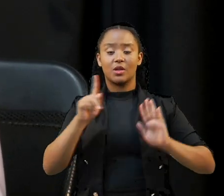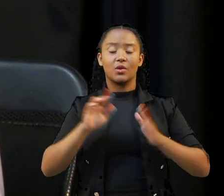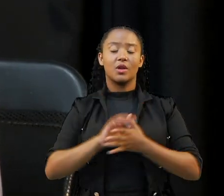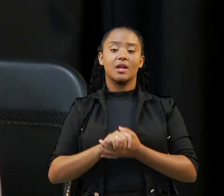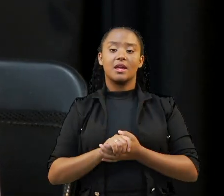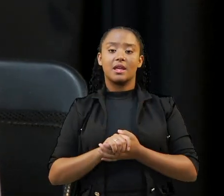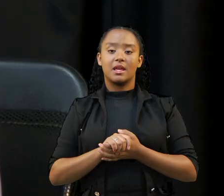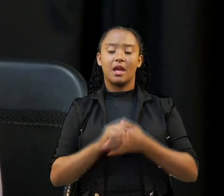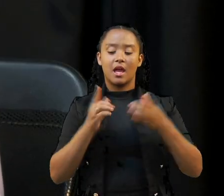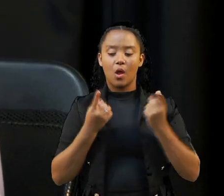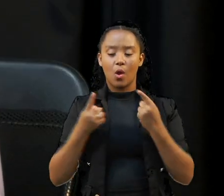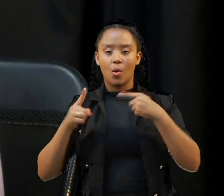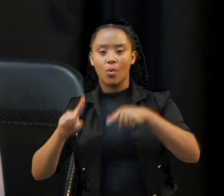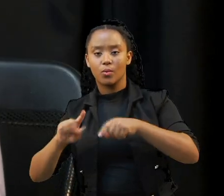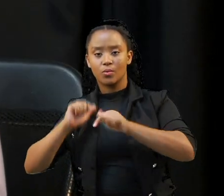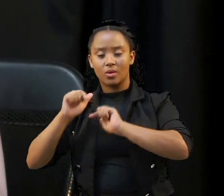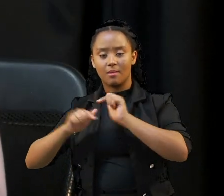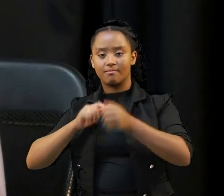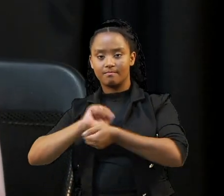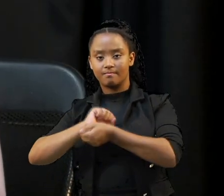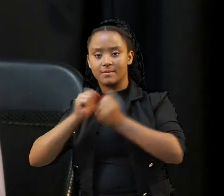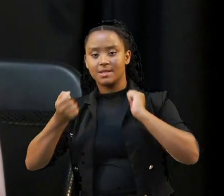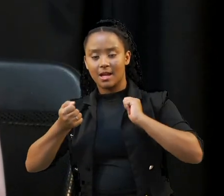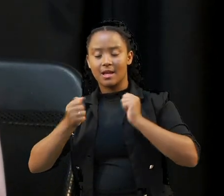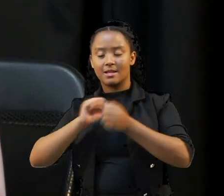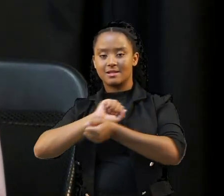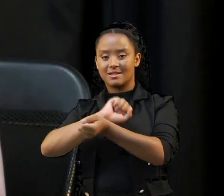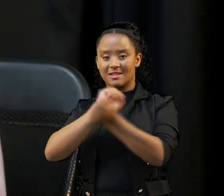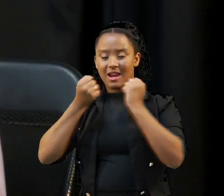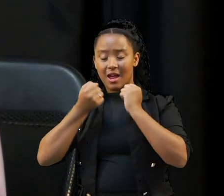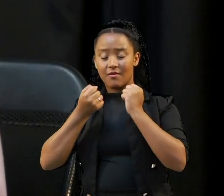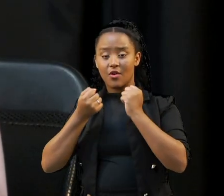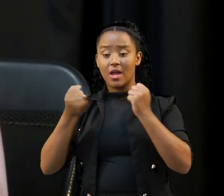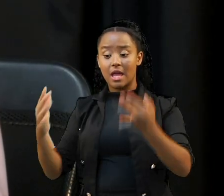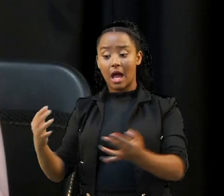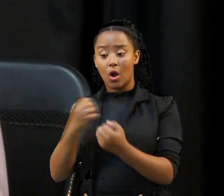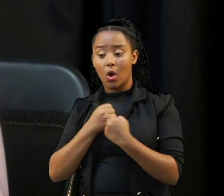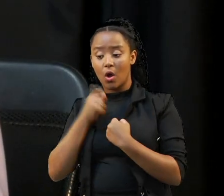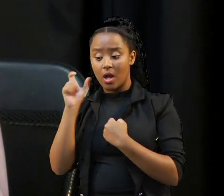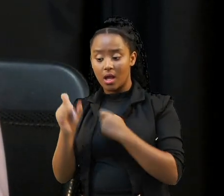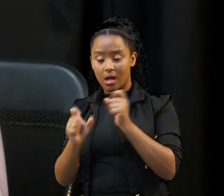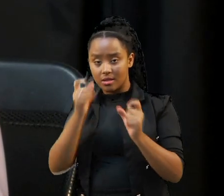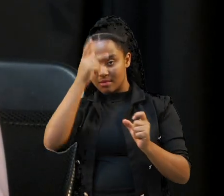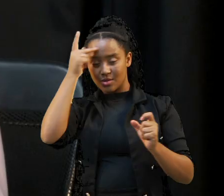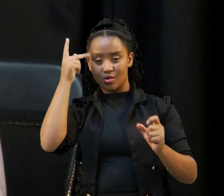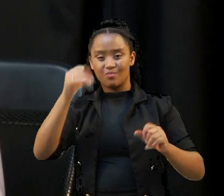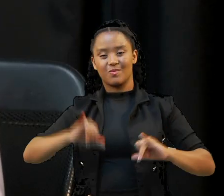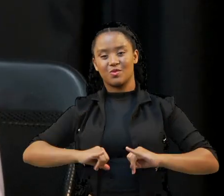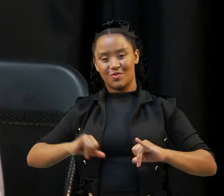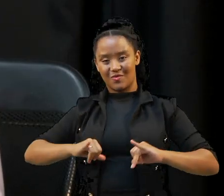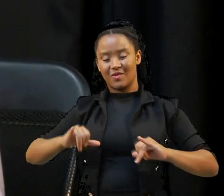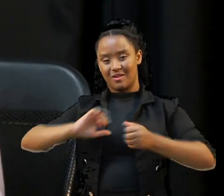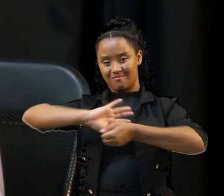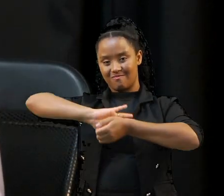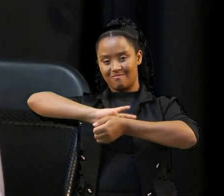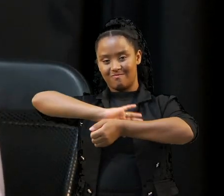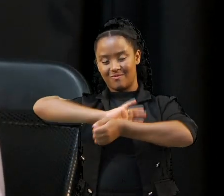o trabalho escravo e acolhe pessoas que foram vítimas desse crime. A Brena ainda pratica